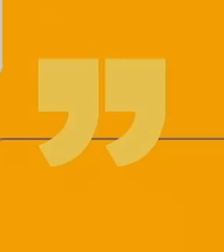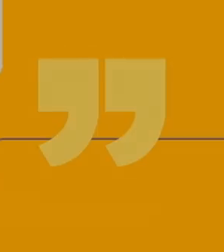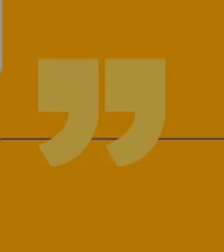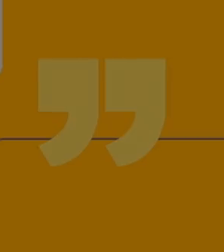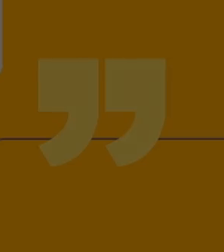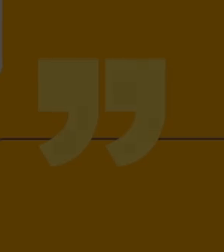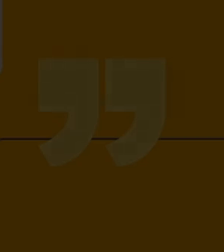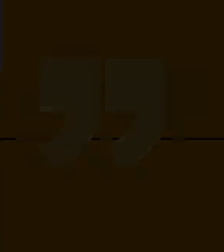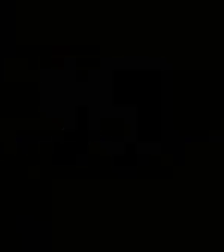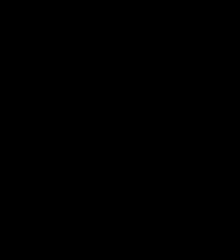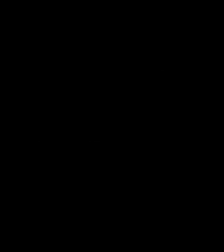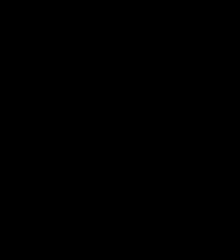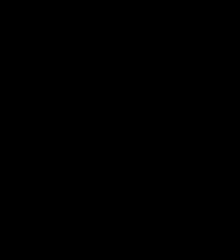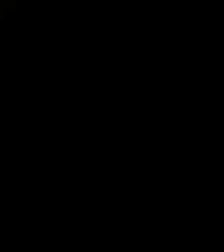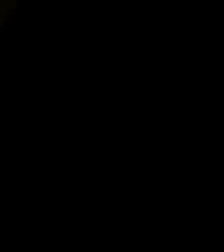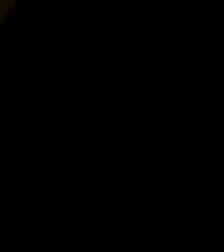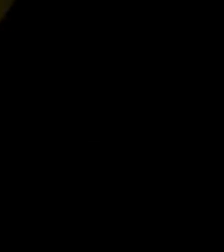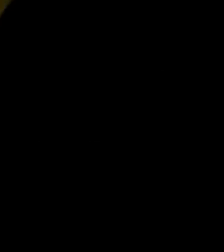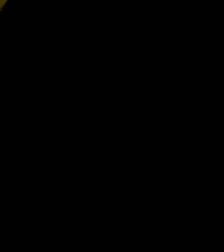CAS.